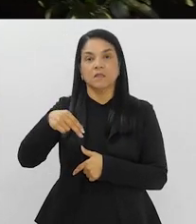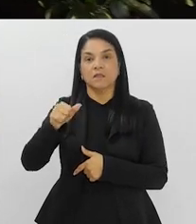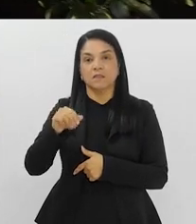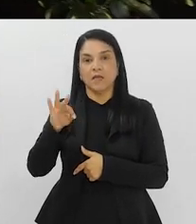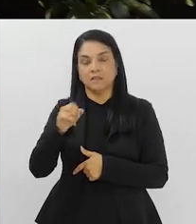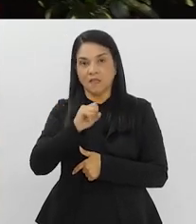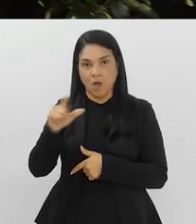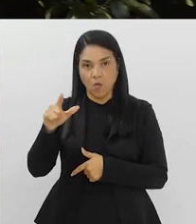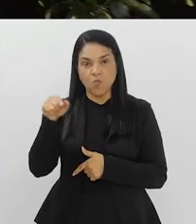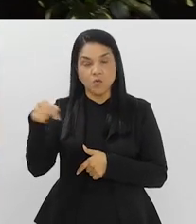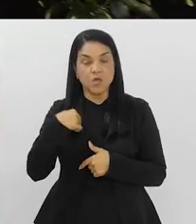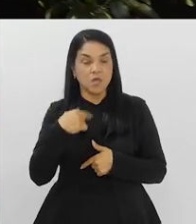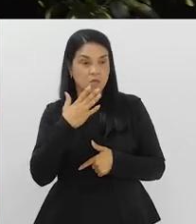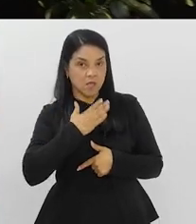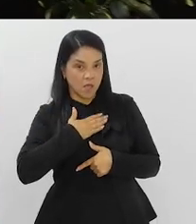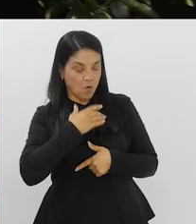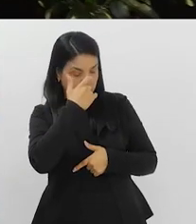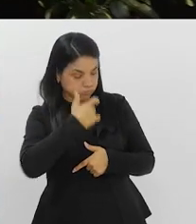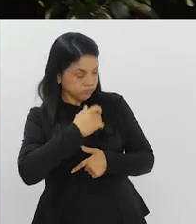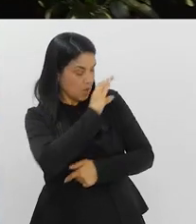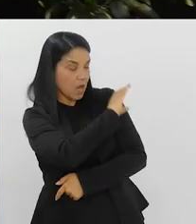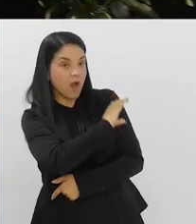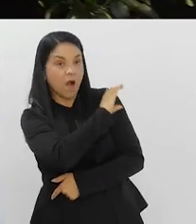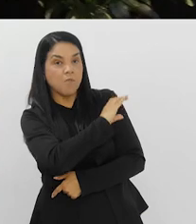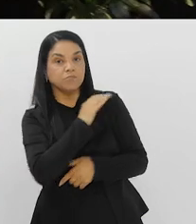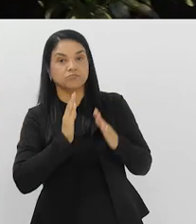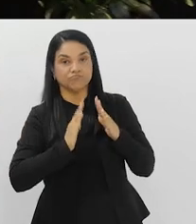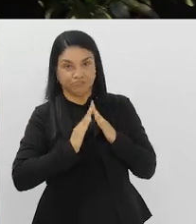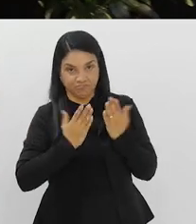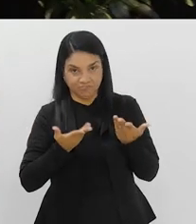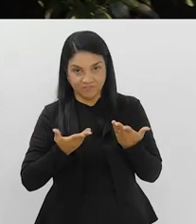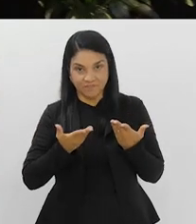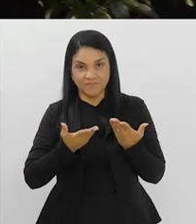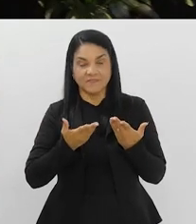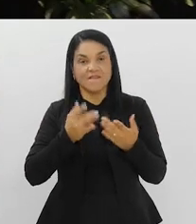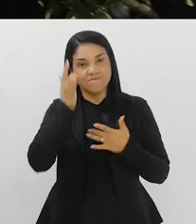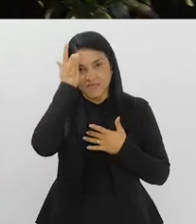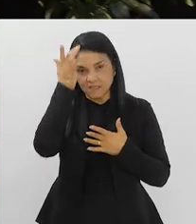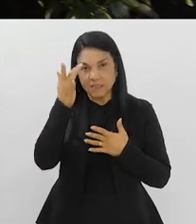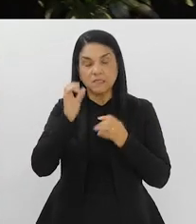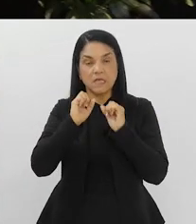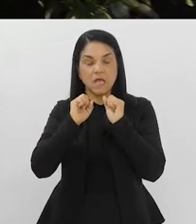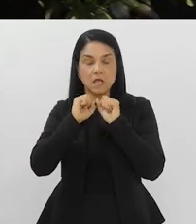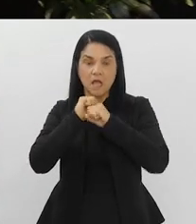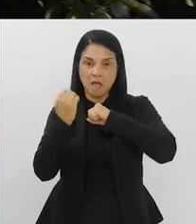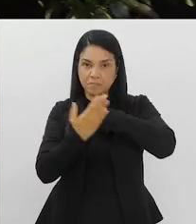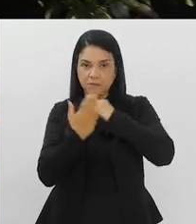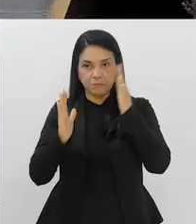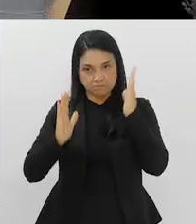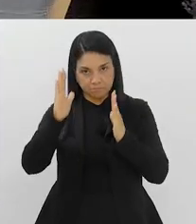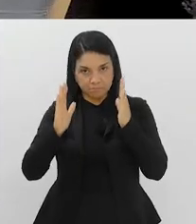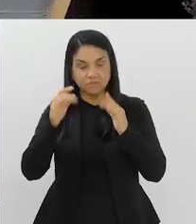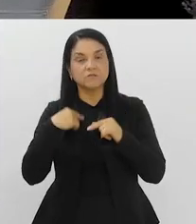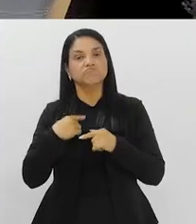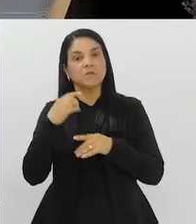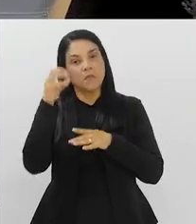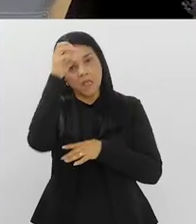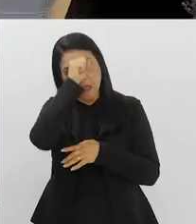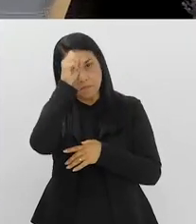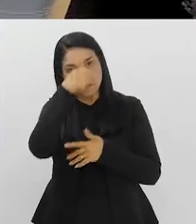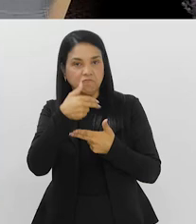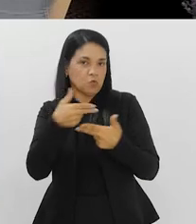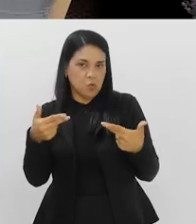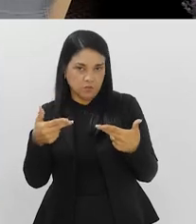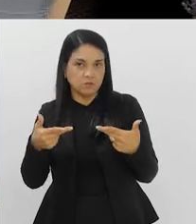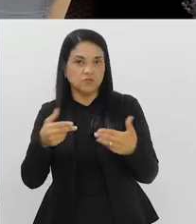Natal e eu estava em Campos. Uhum. Quer dizer, olha que facilidade, né? Sim. Então, acabou que a pandemia veio para também nos ensinar